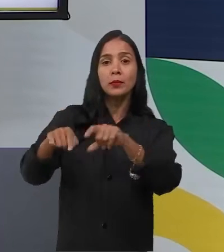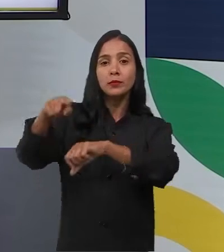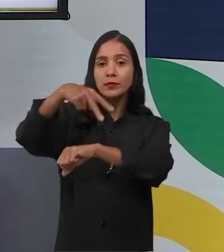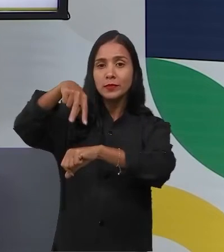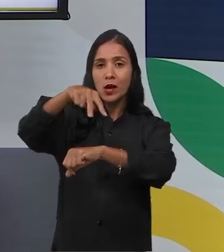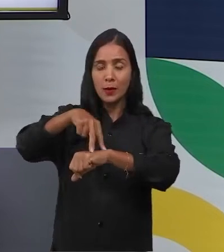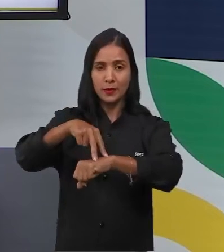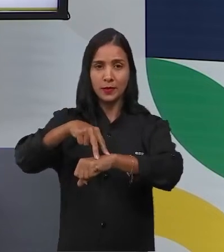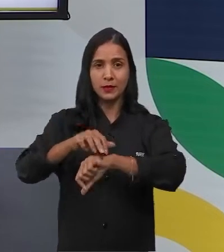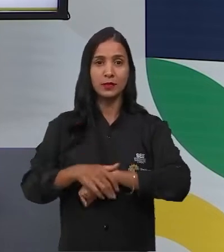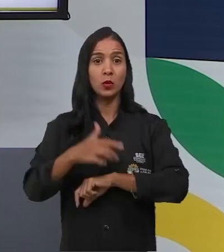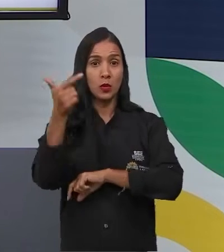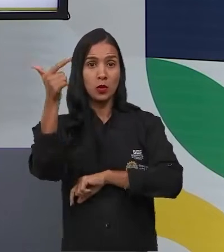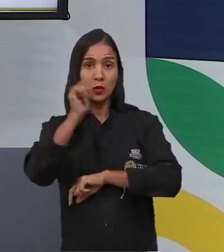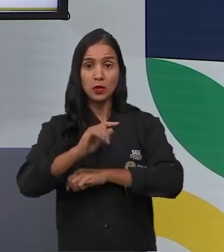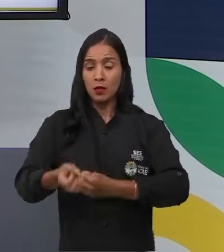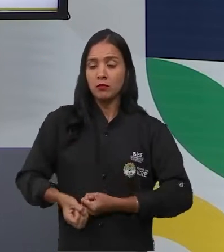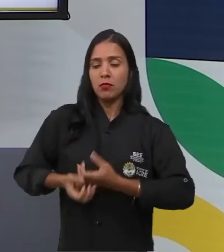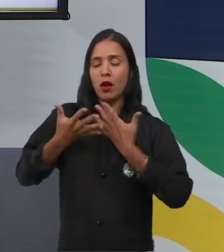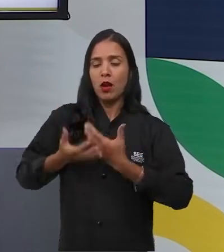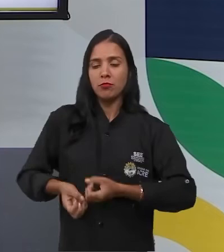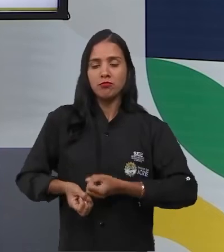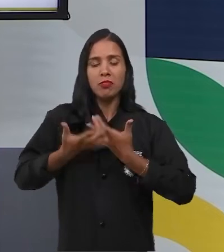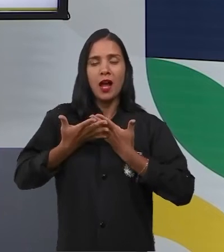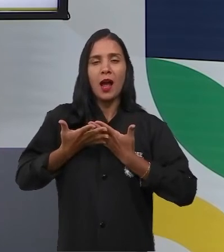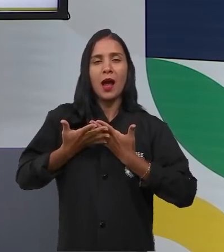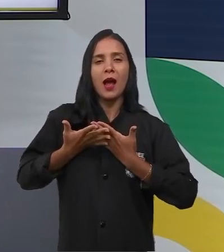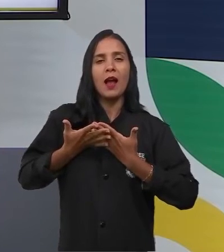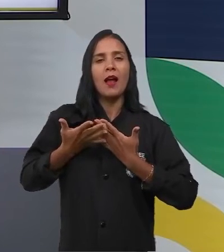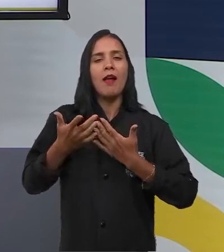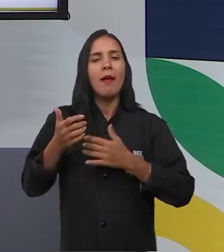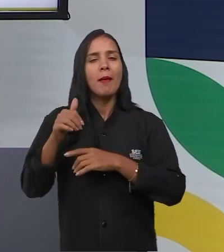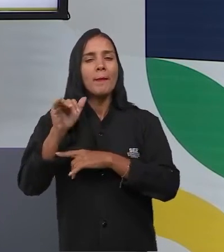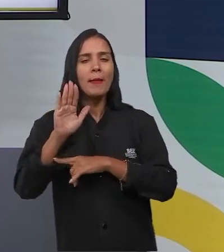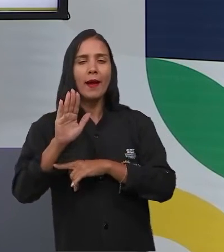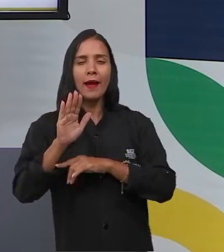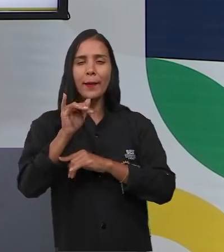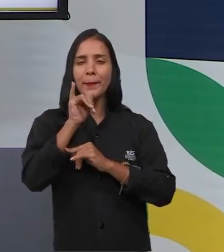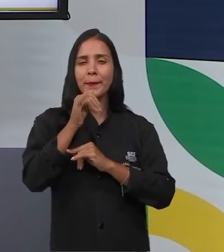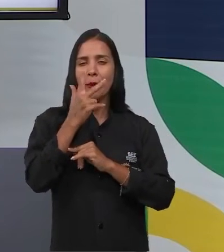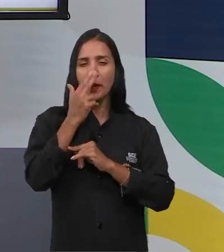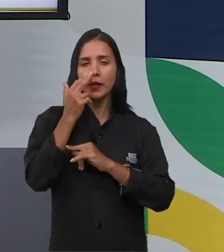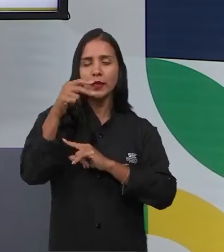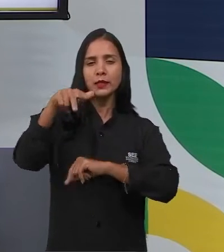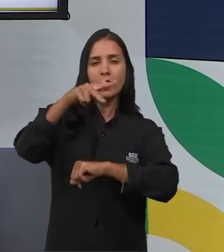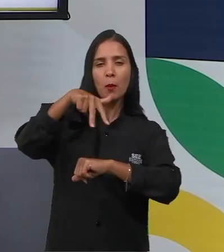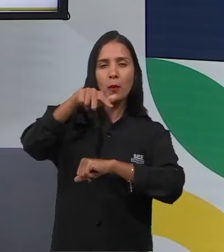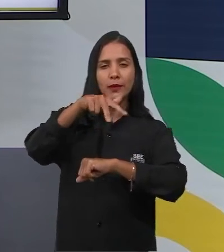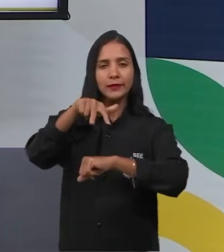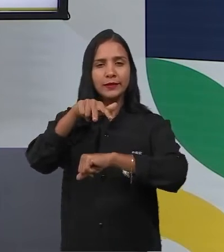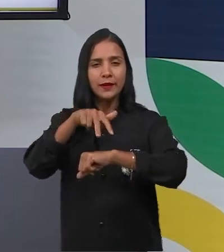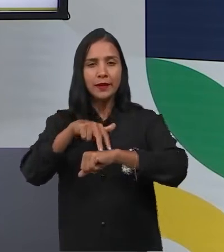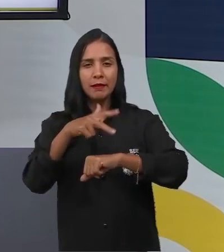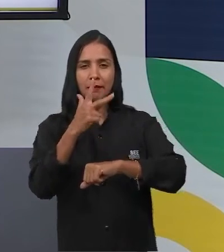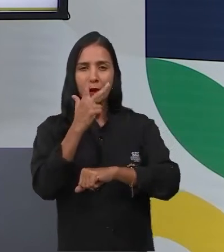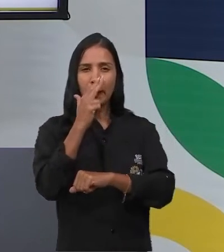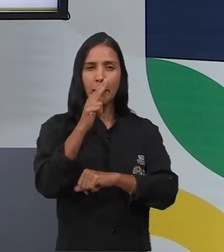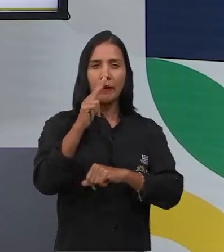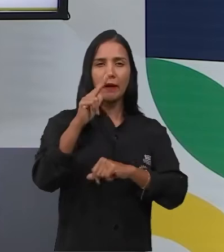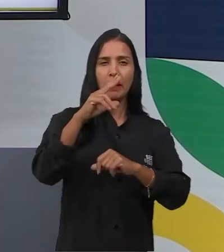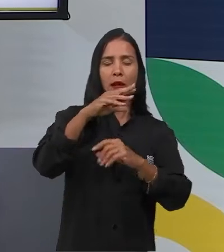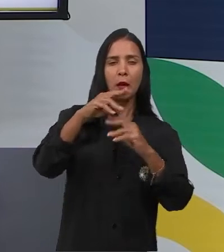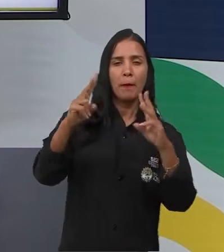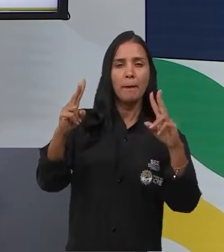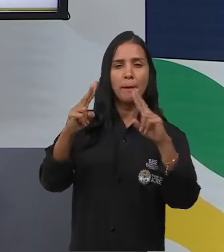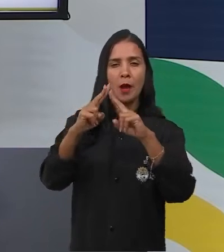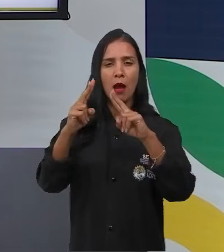vivência de uma forma um pouco mais lúdica. Ah, é uma coisa dançada, é uma dança, não é? É uma luta direcionada